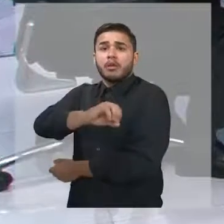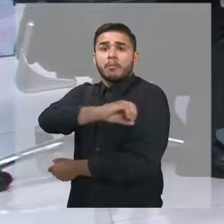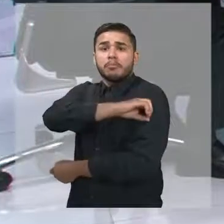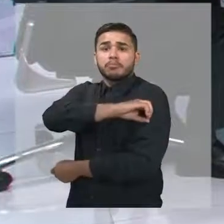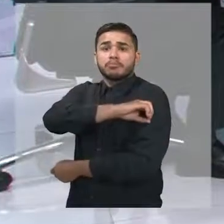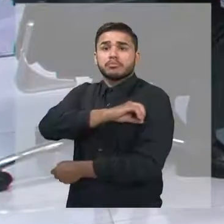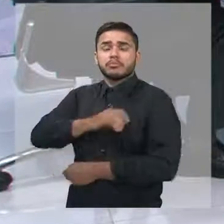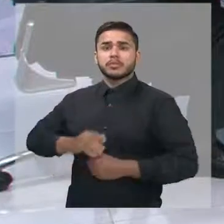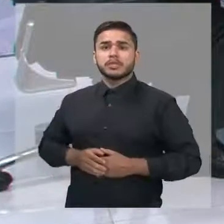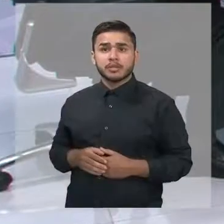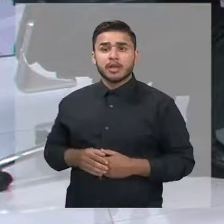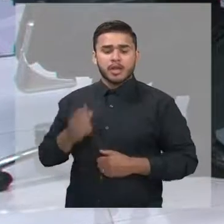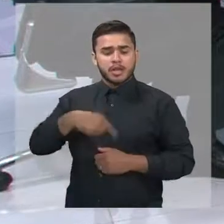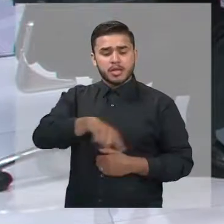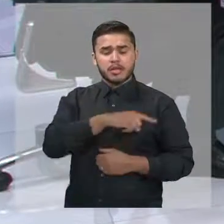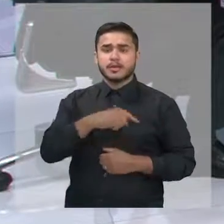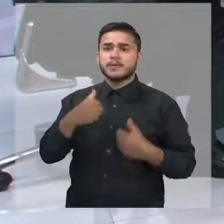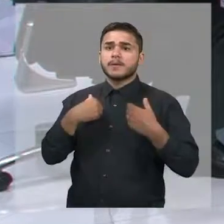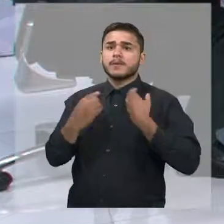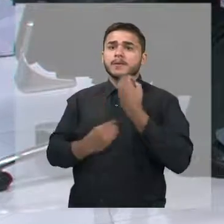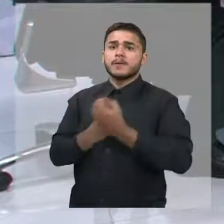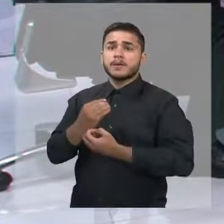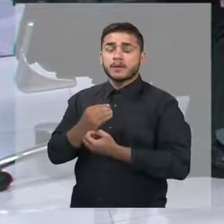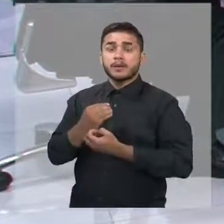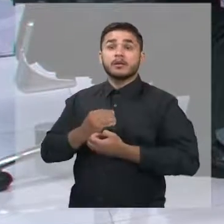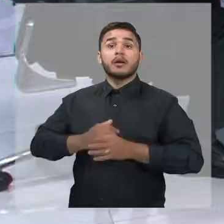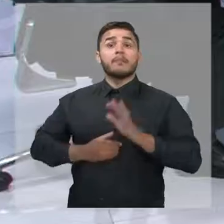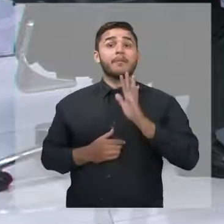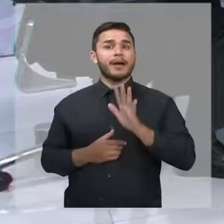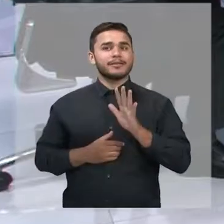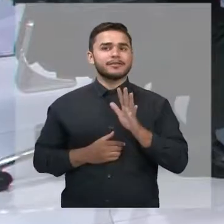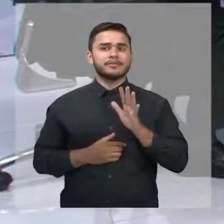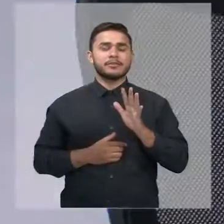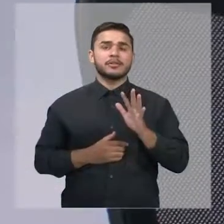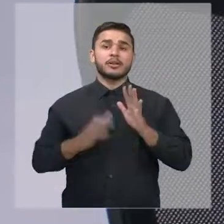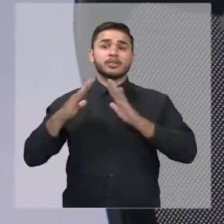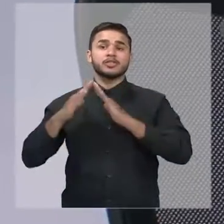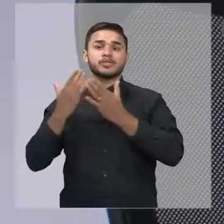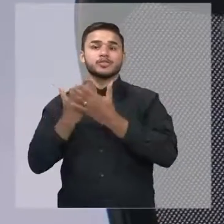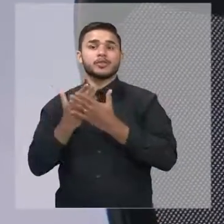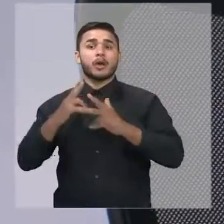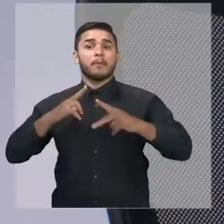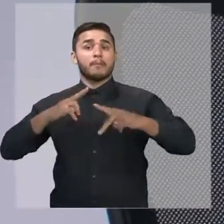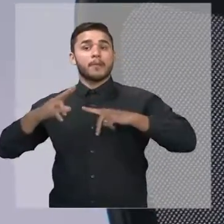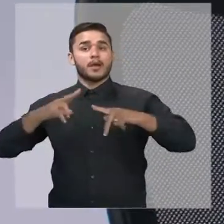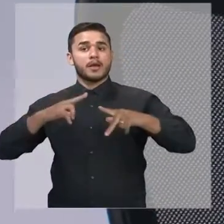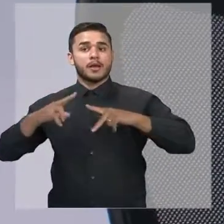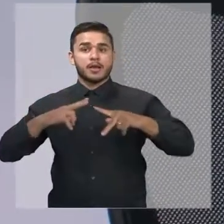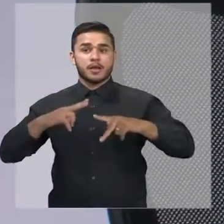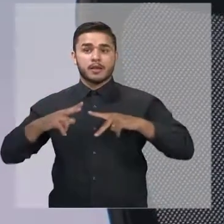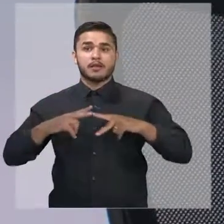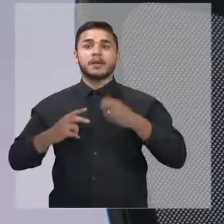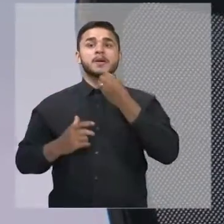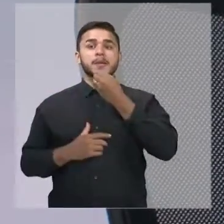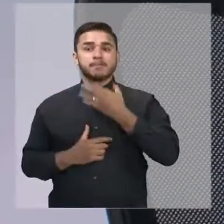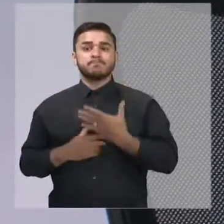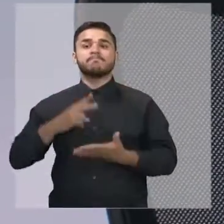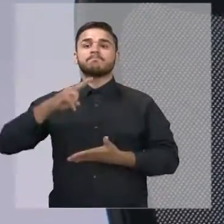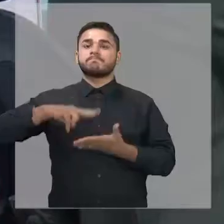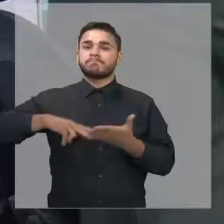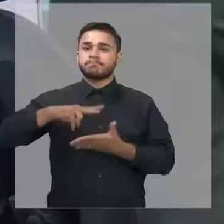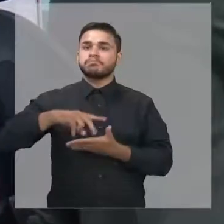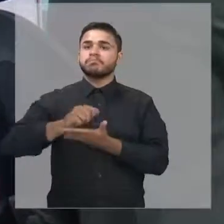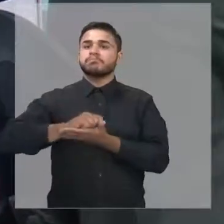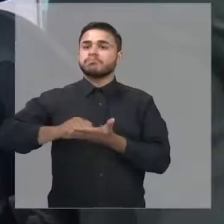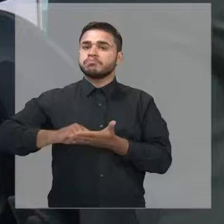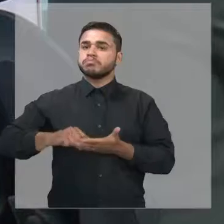escola dos bons letrados, né? Daqueles que têm a origem dos pais e dos avós. Quer dizer, essa segmentação, ela já vem lá na base. Então, enquanto a gente não